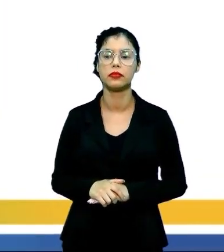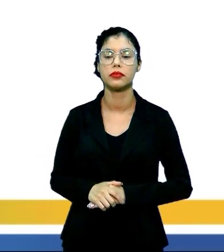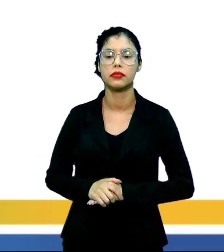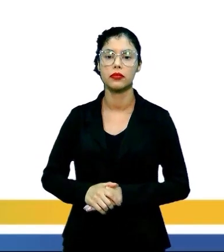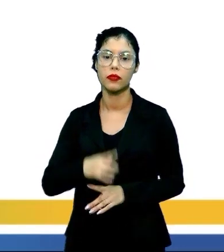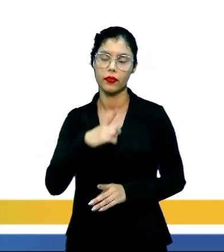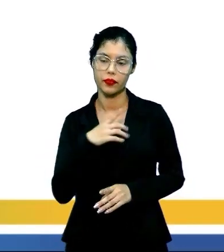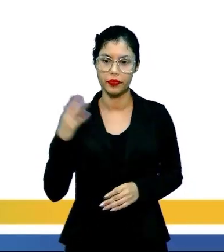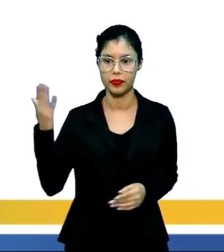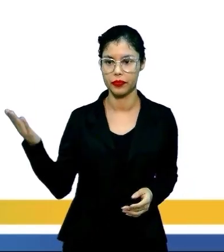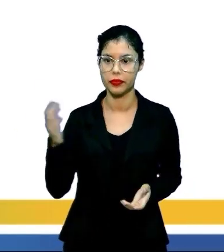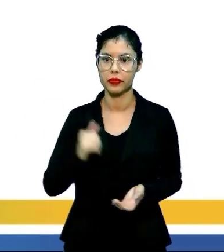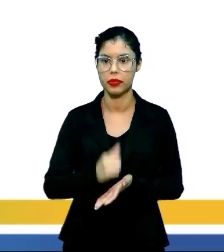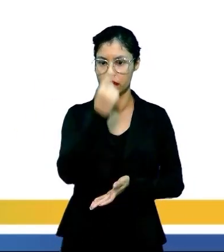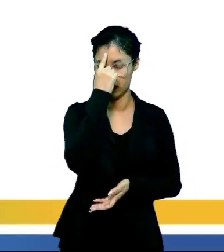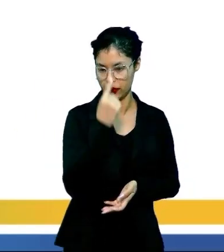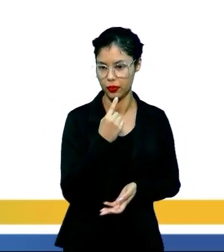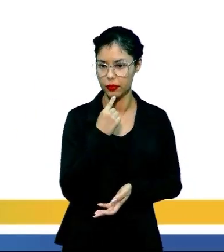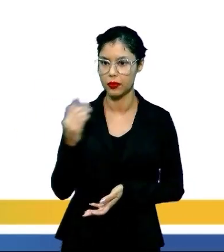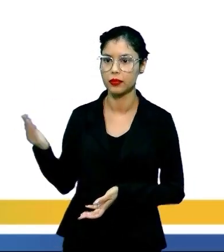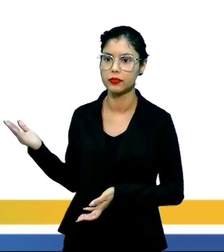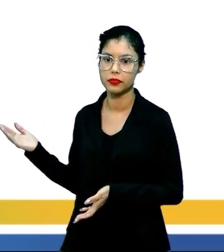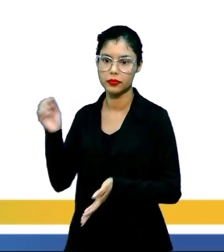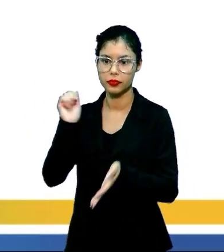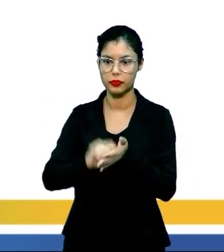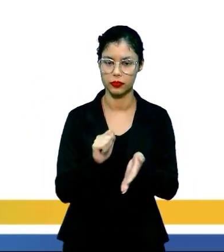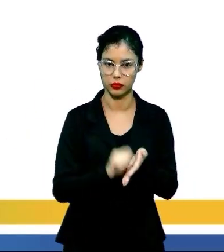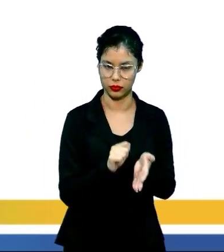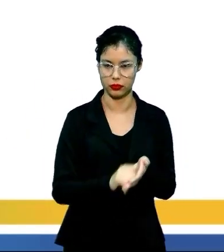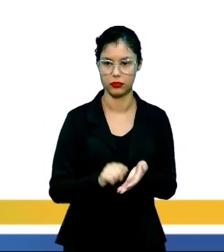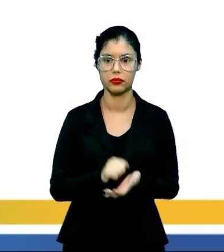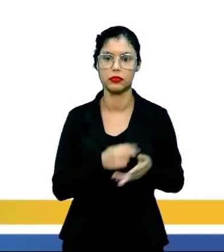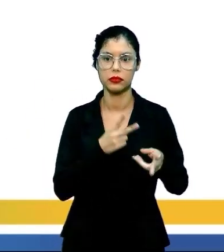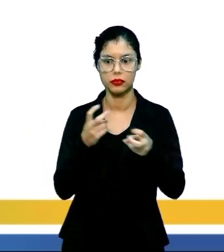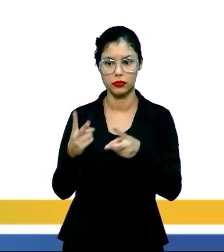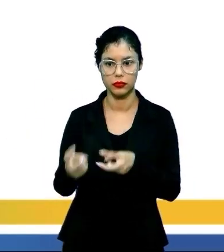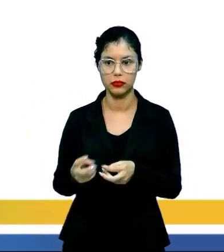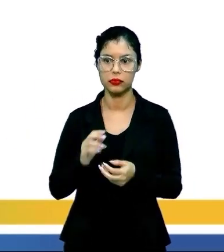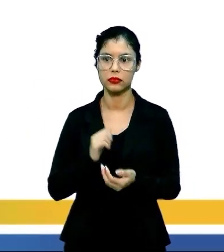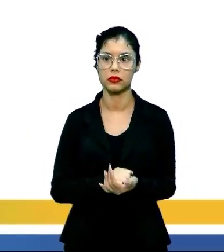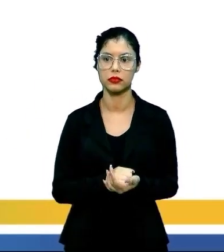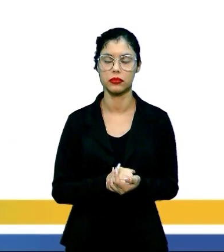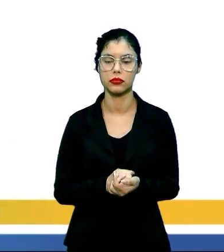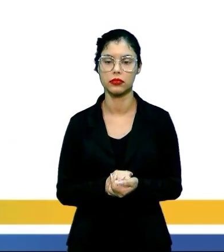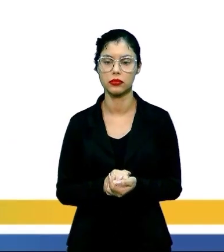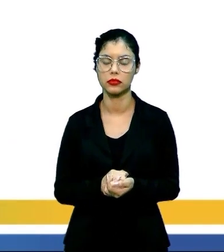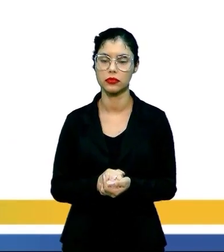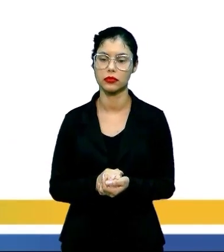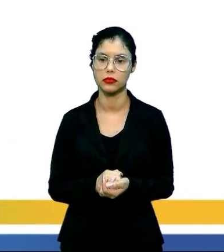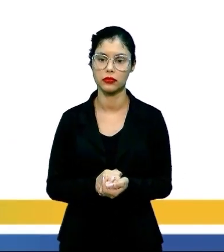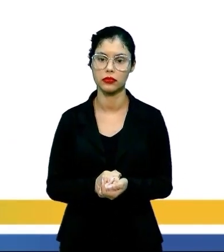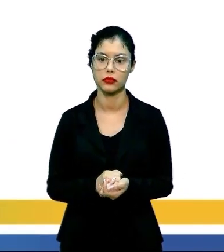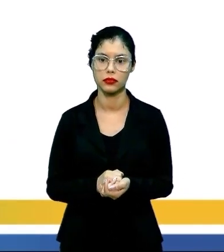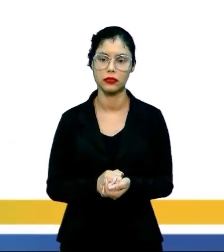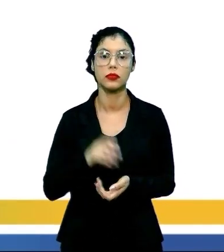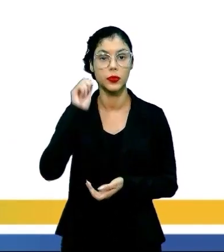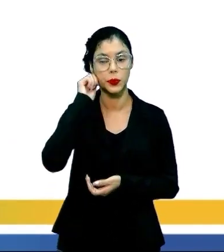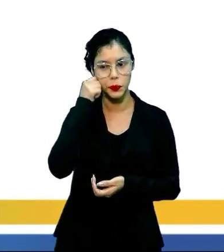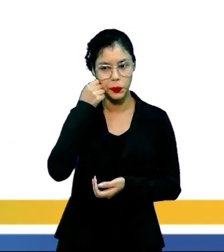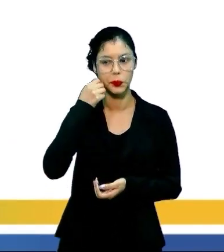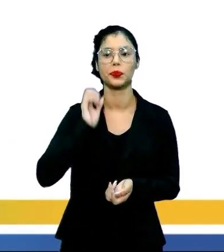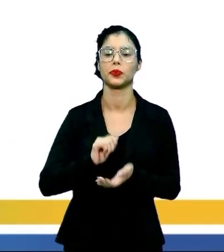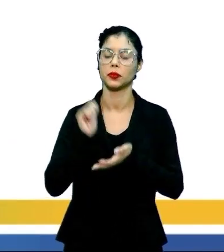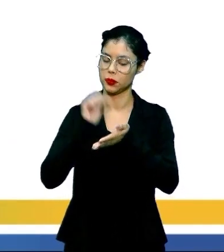Então, nós temos aí a imagem do nosso escritor. Observaremos que ele é negro, né?